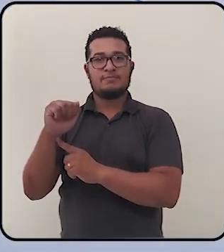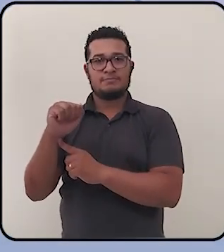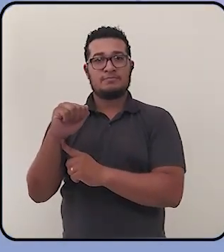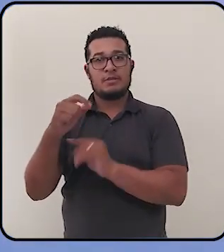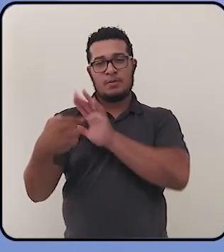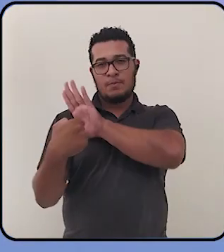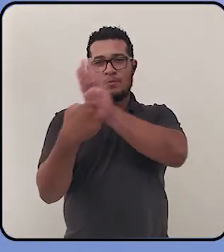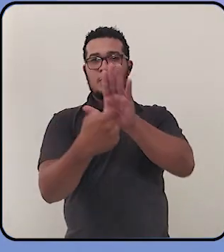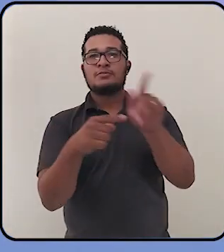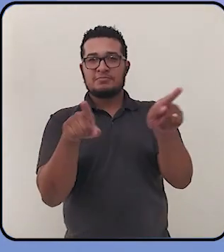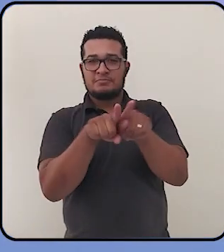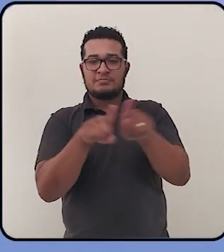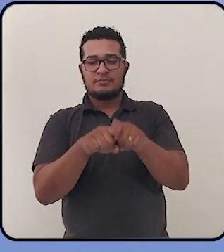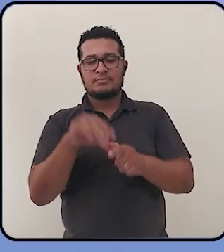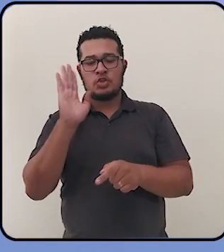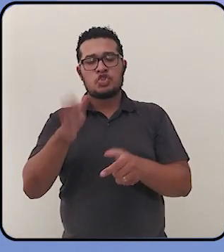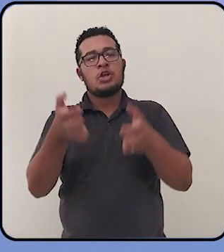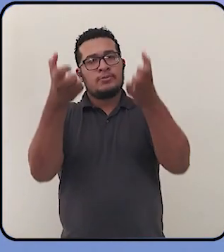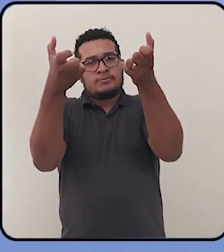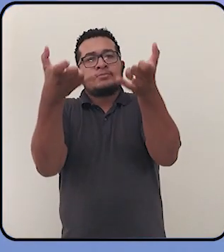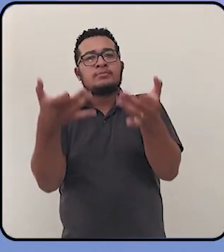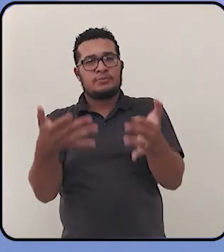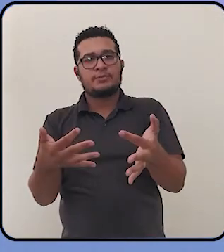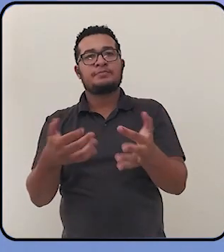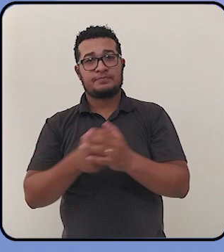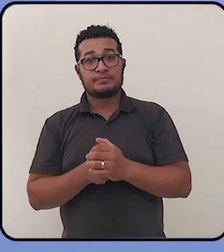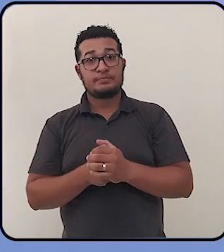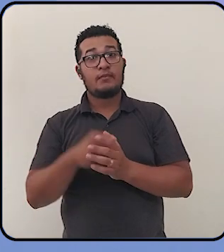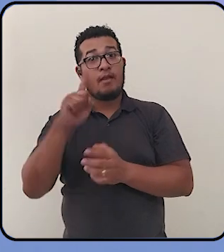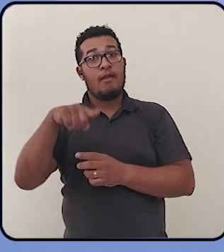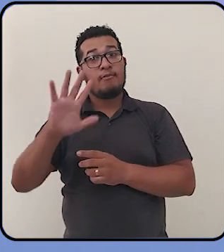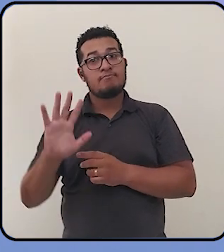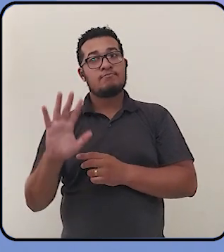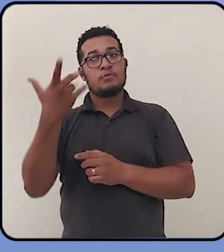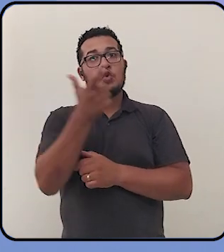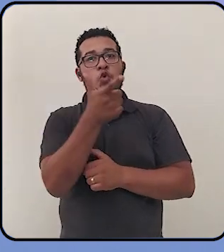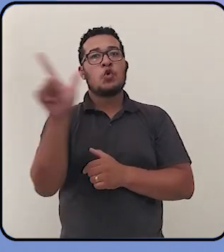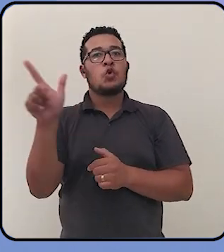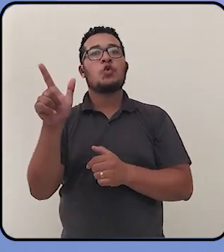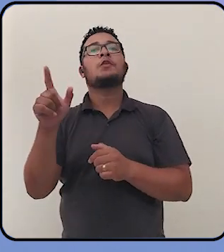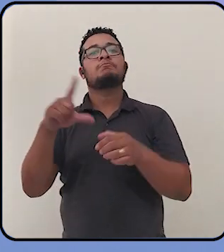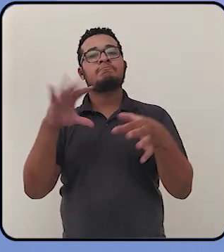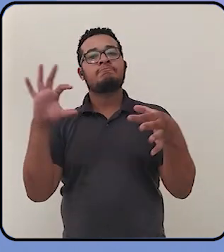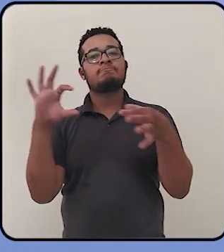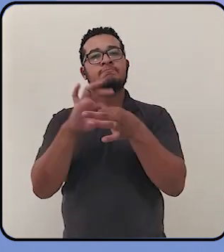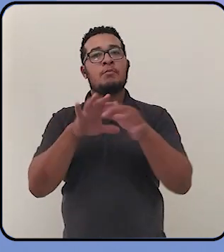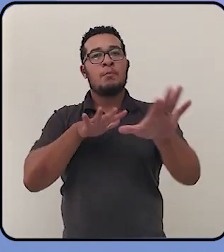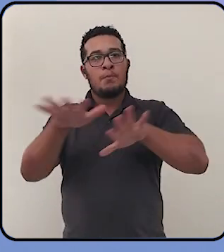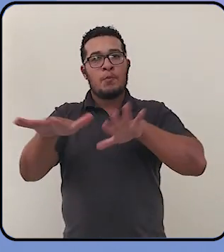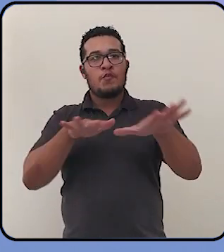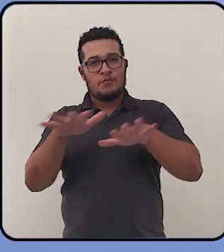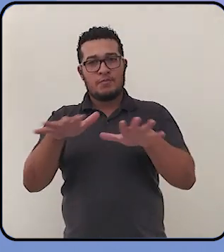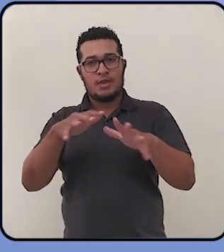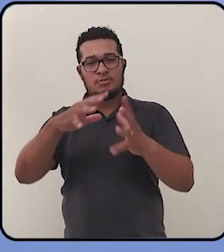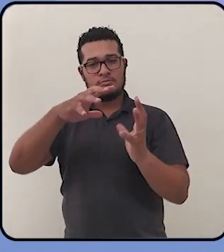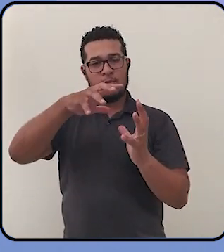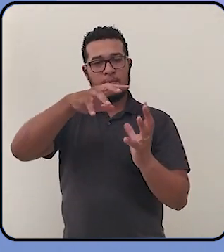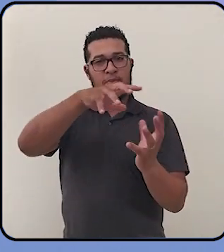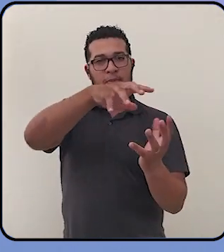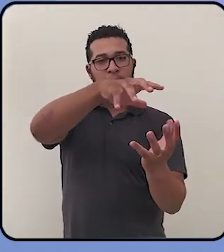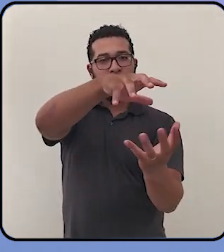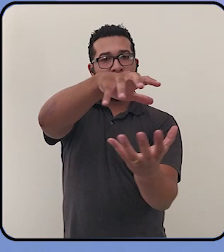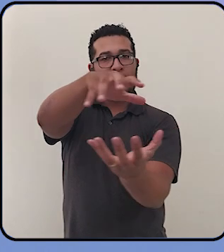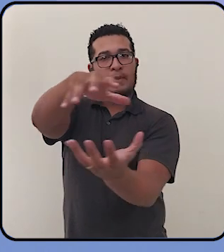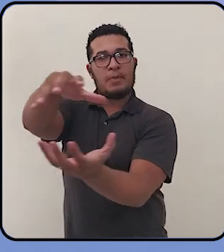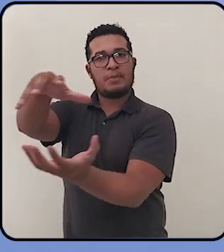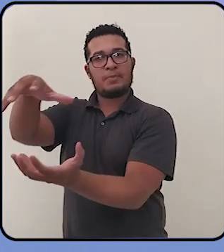slide. Conforme foi falado, outra situação envolvendo o movimento de translação da Terra